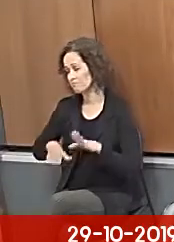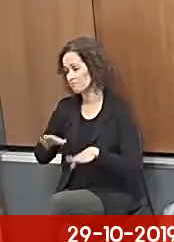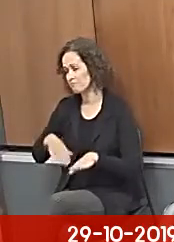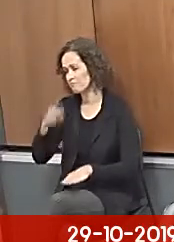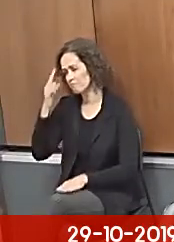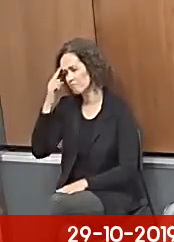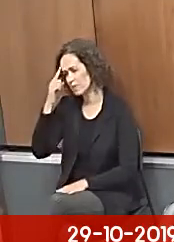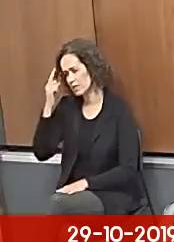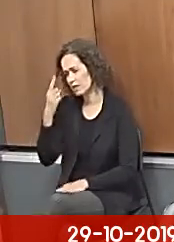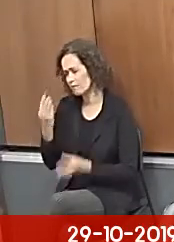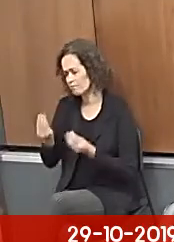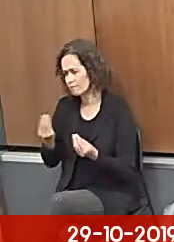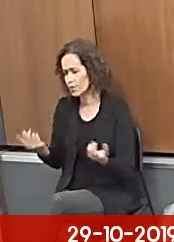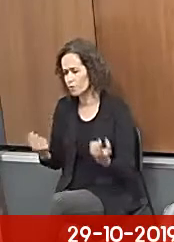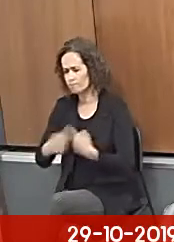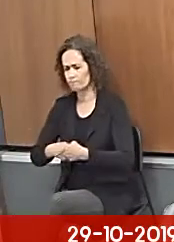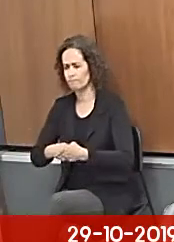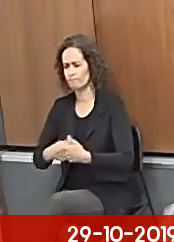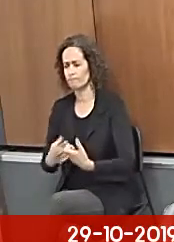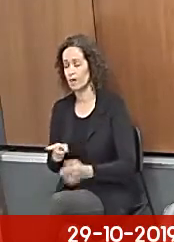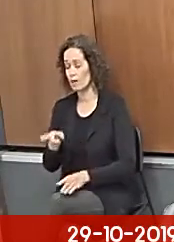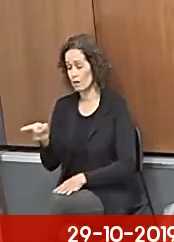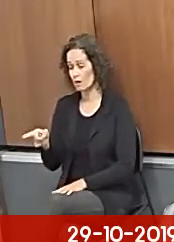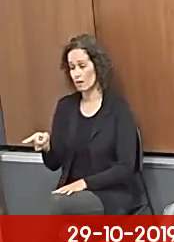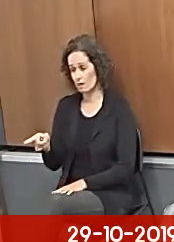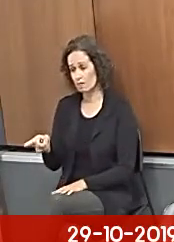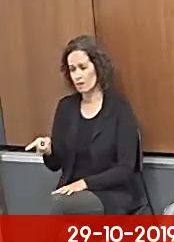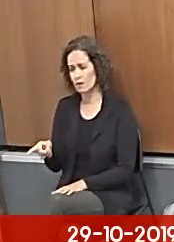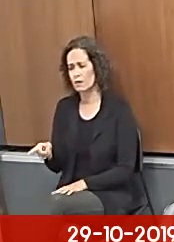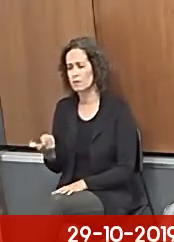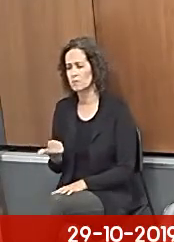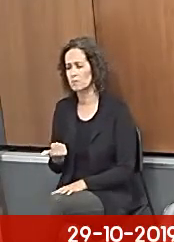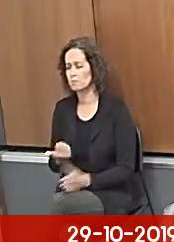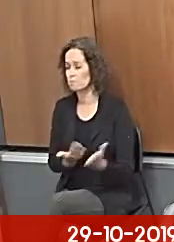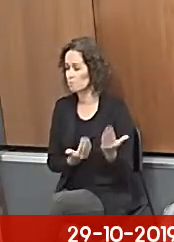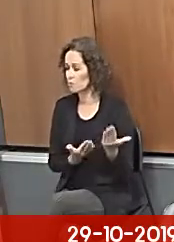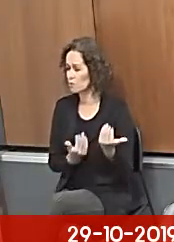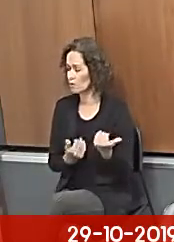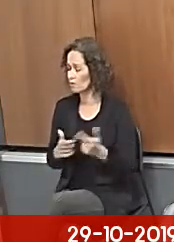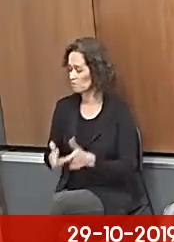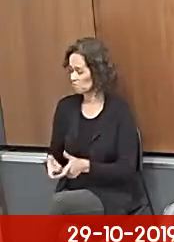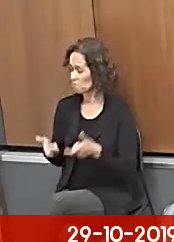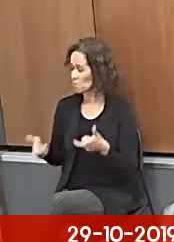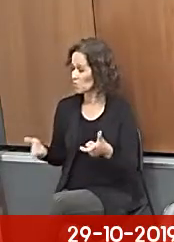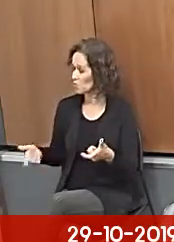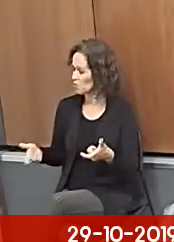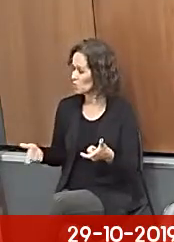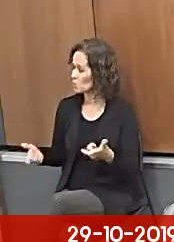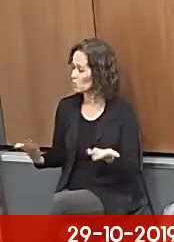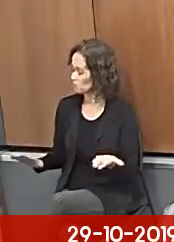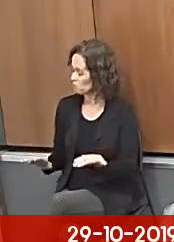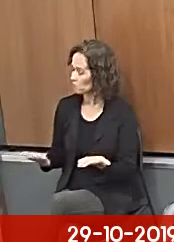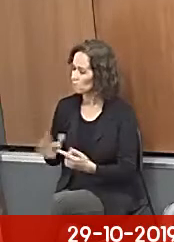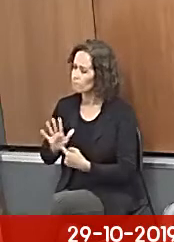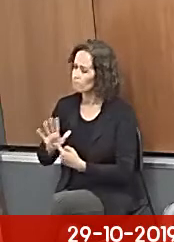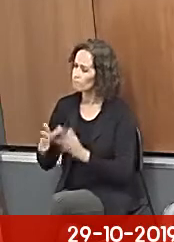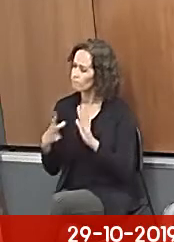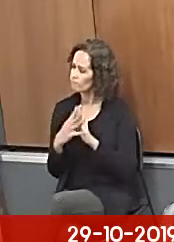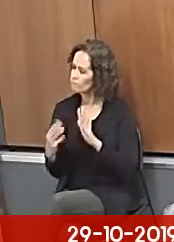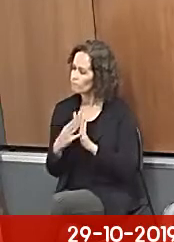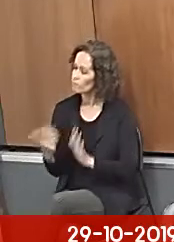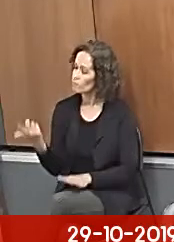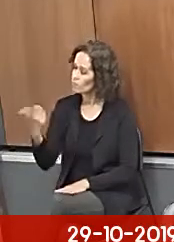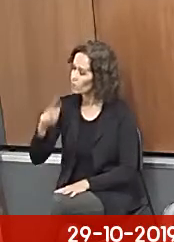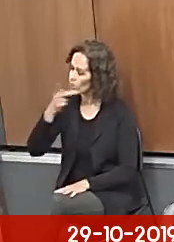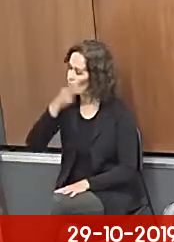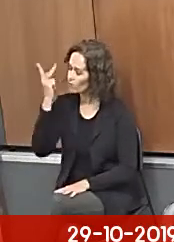ele foi um menino de sorte. Ele foi um menino de sorte que a causa dele está servindo de exemplo para outros